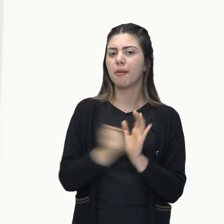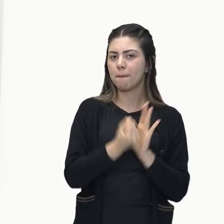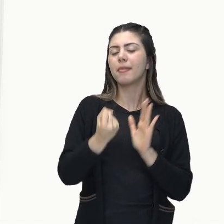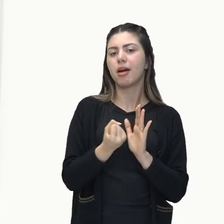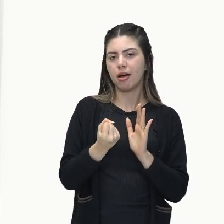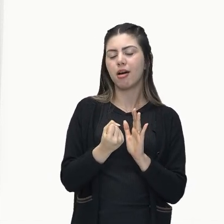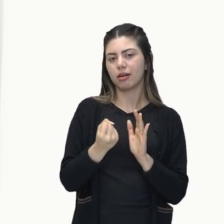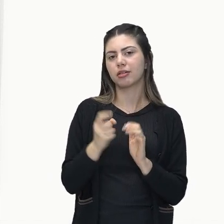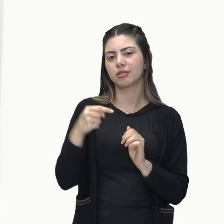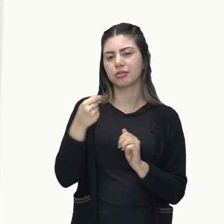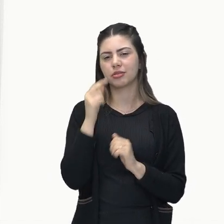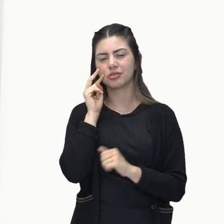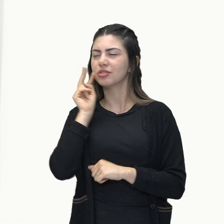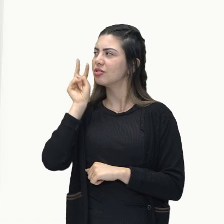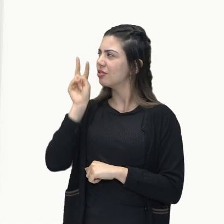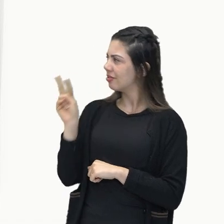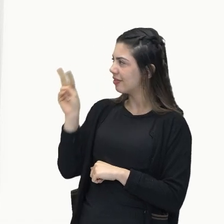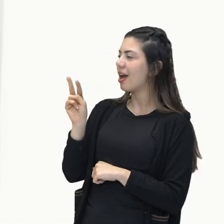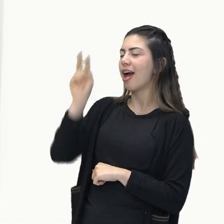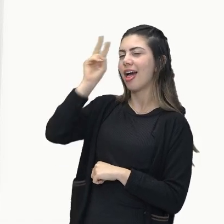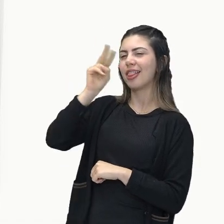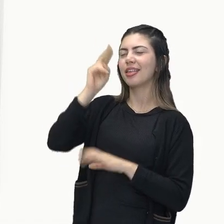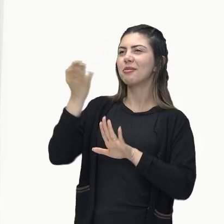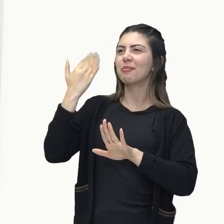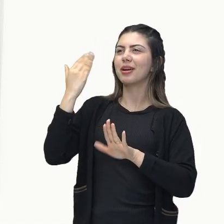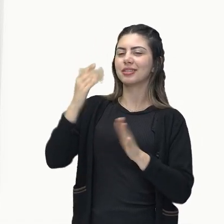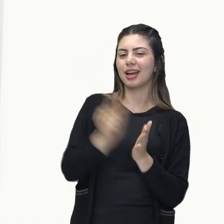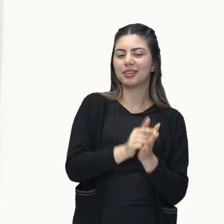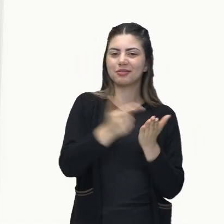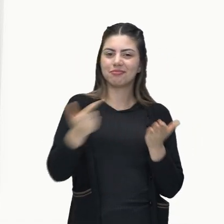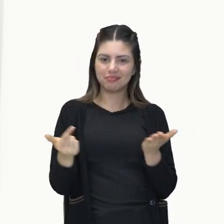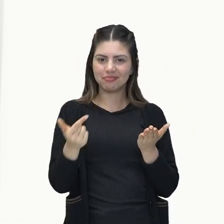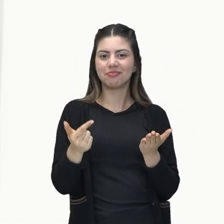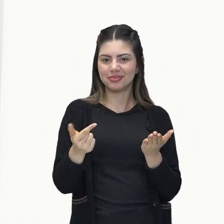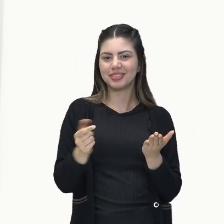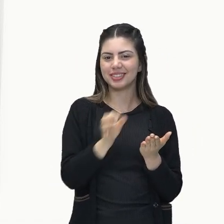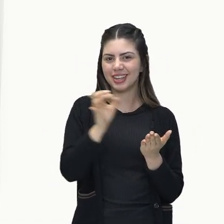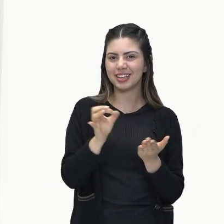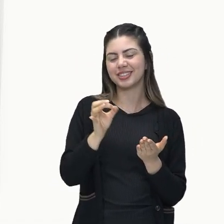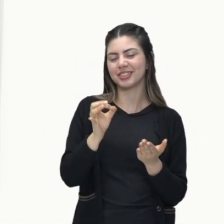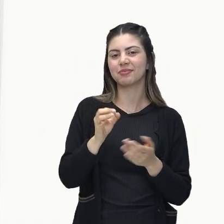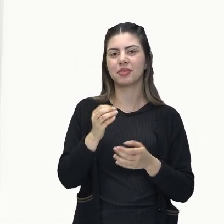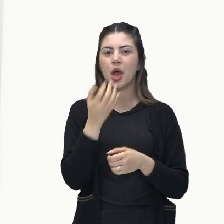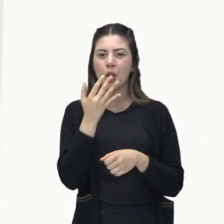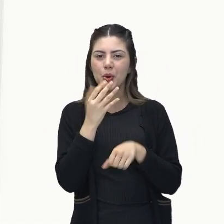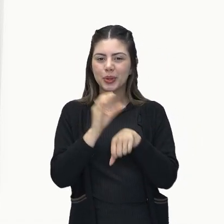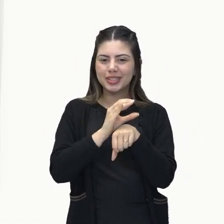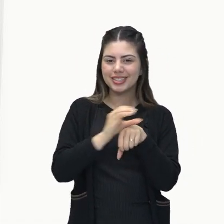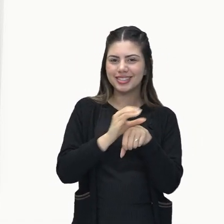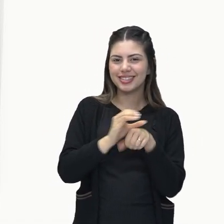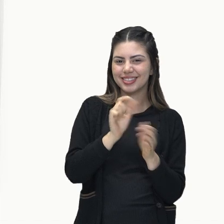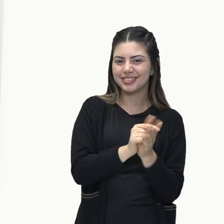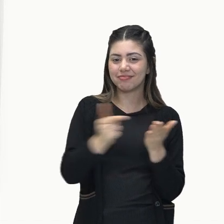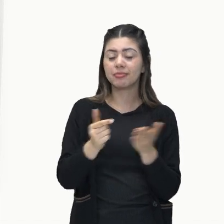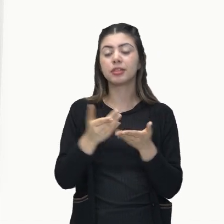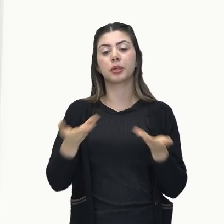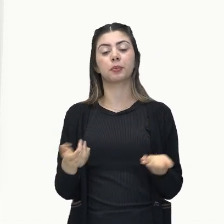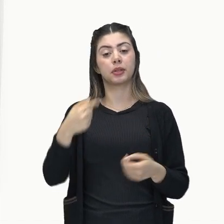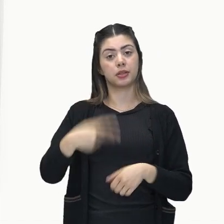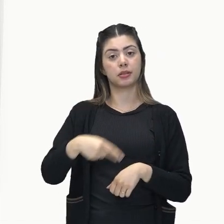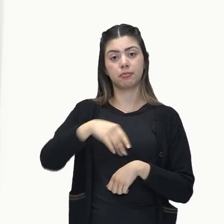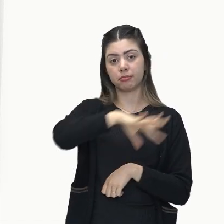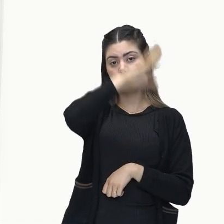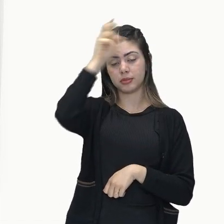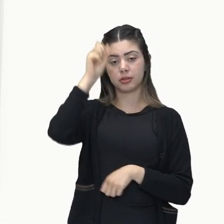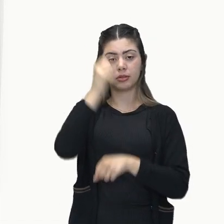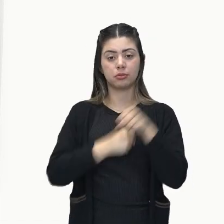lembra as mídias impressas, as belíssimas mídias impressas do jornal, nesse papel cinza, né? Então, Manaus 2024, a gente tem aí o